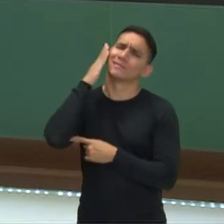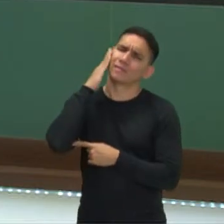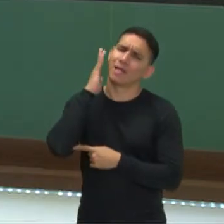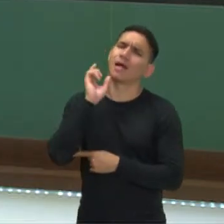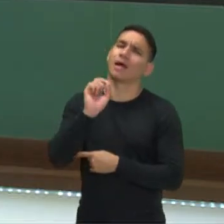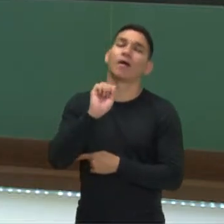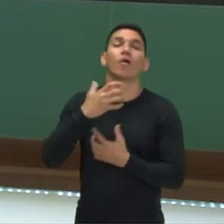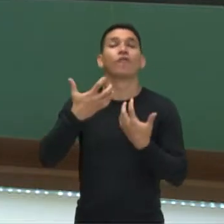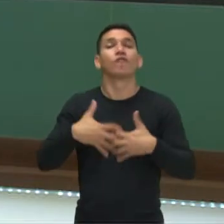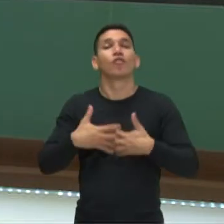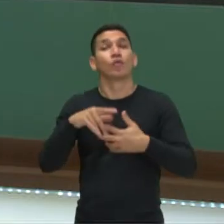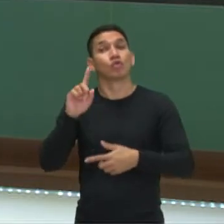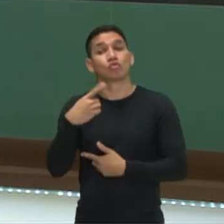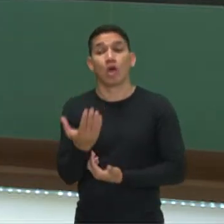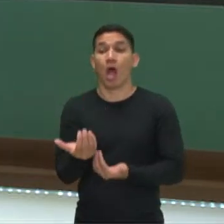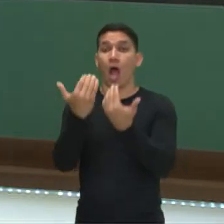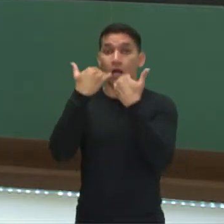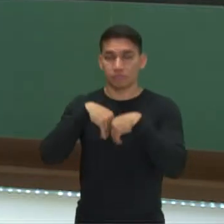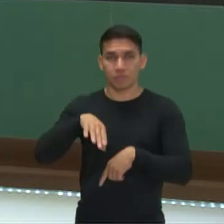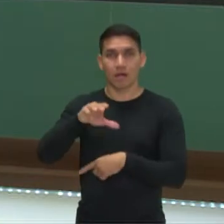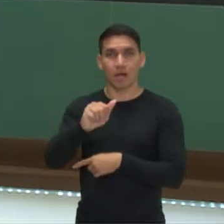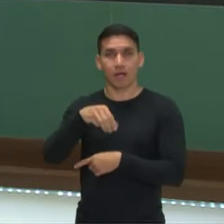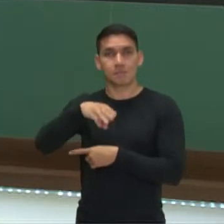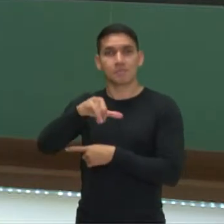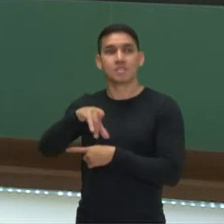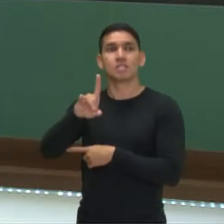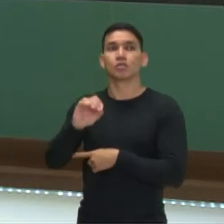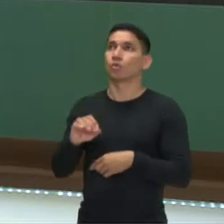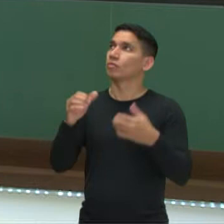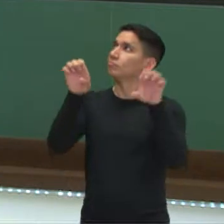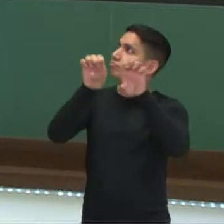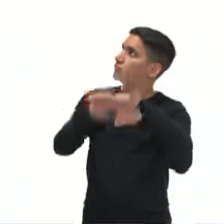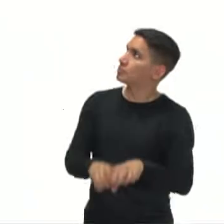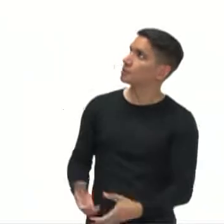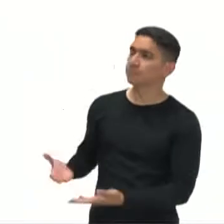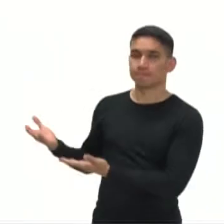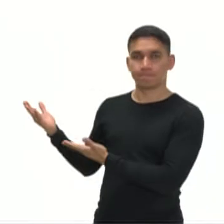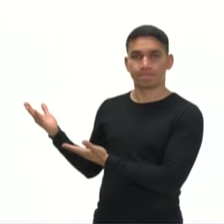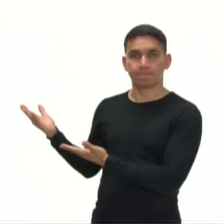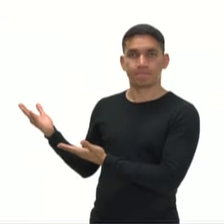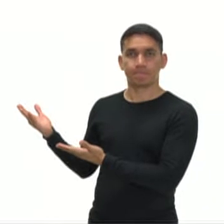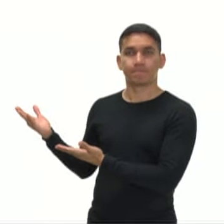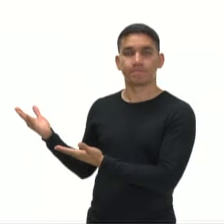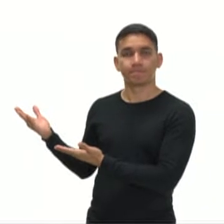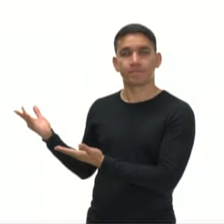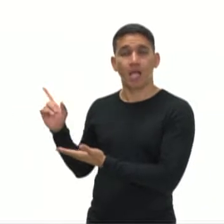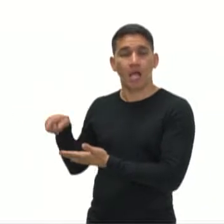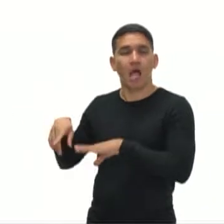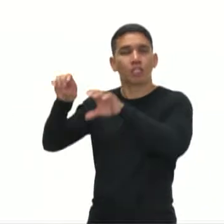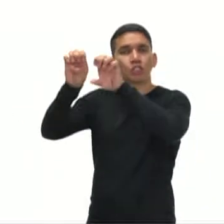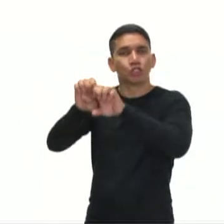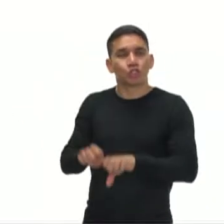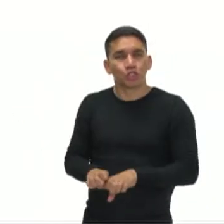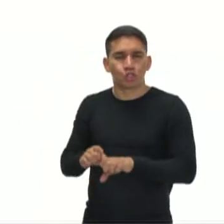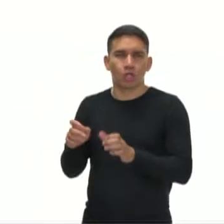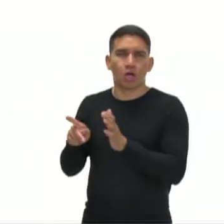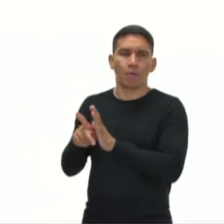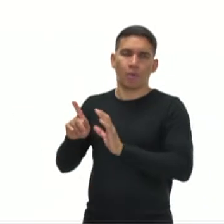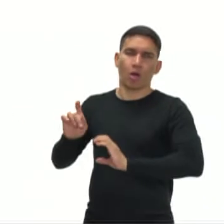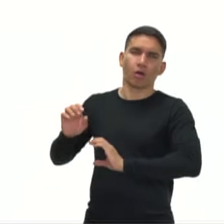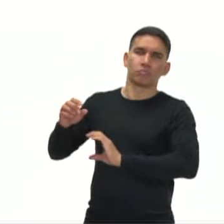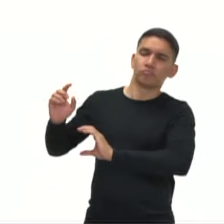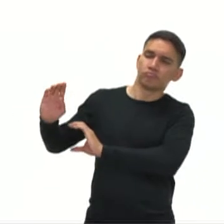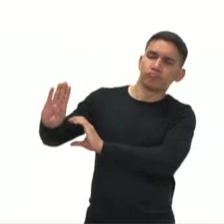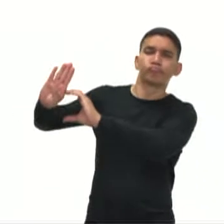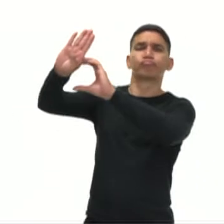bem, nós ingerimos amido. Está aqui a estrutura orgânica deste polímero, uma estrutura orgânica também